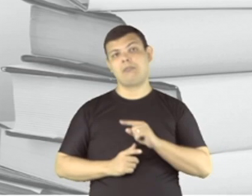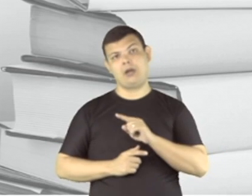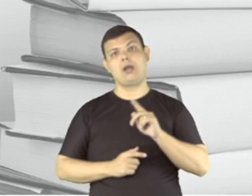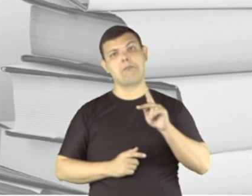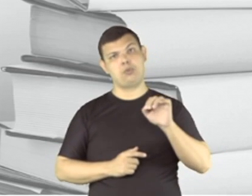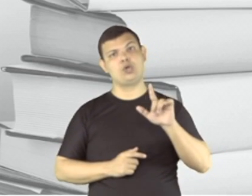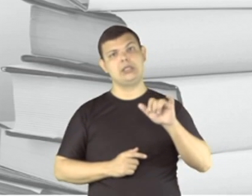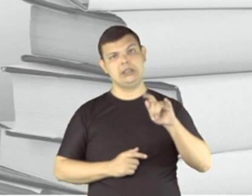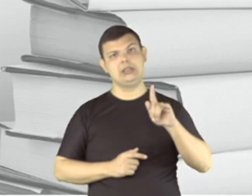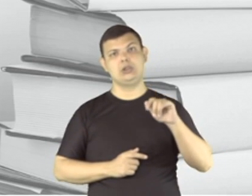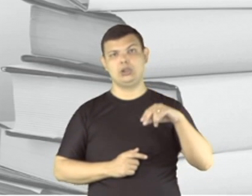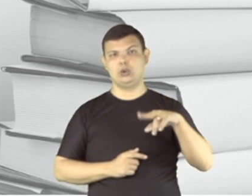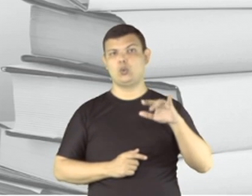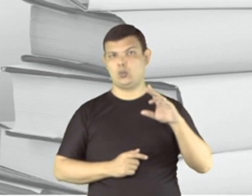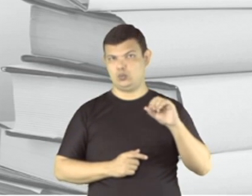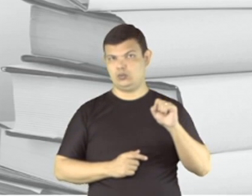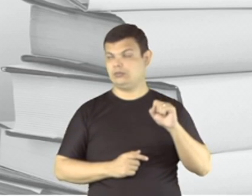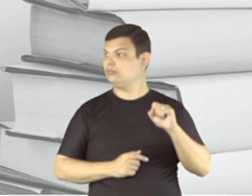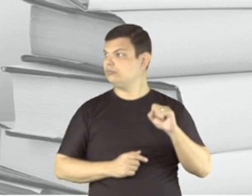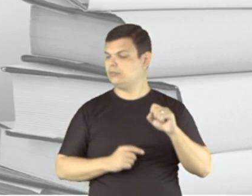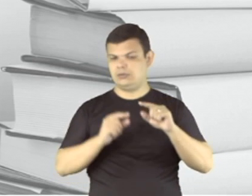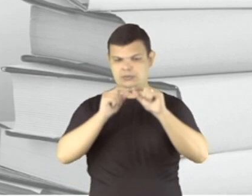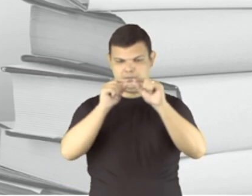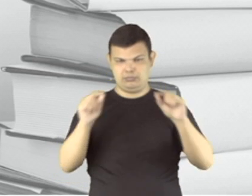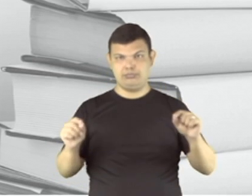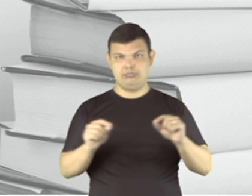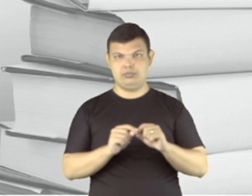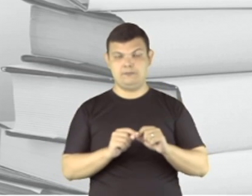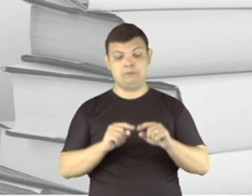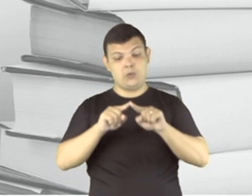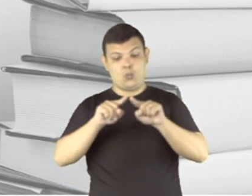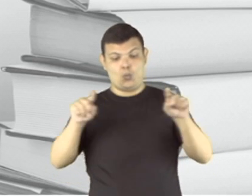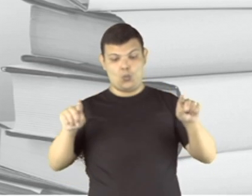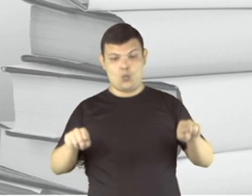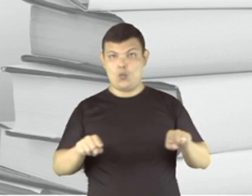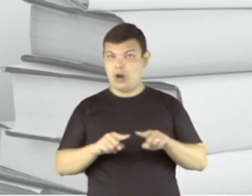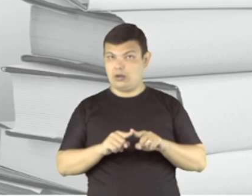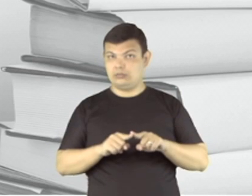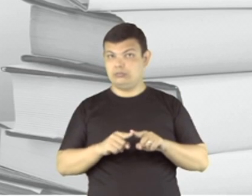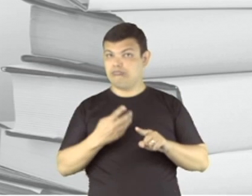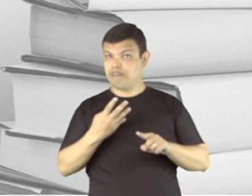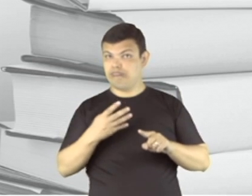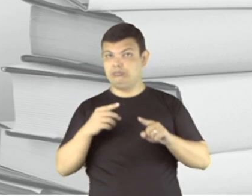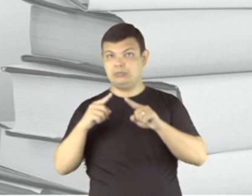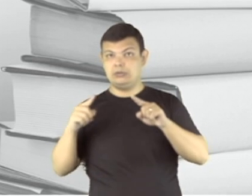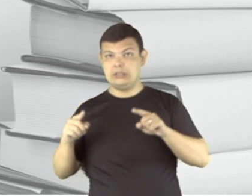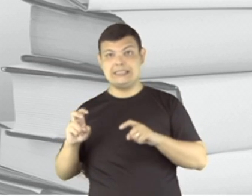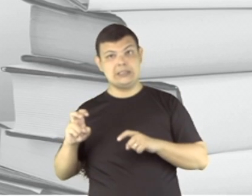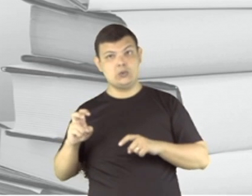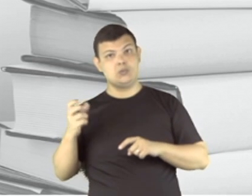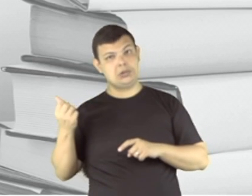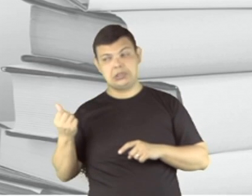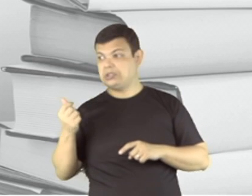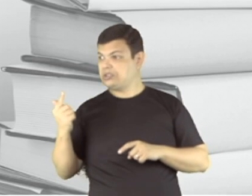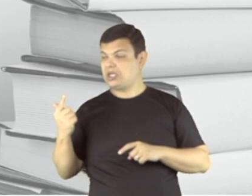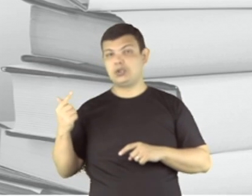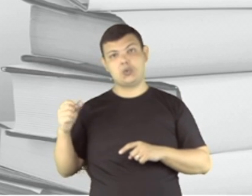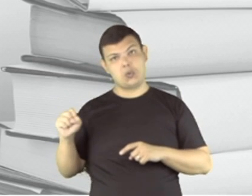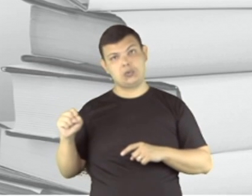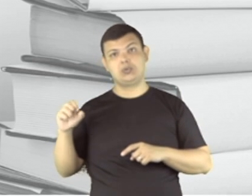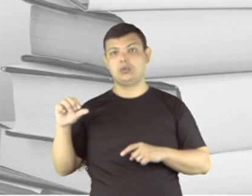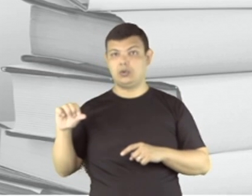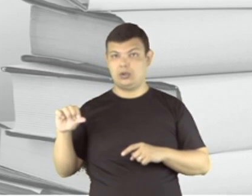principais polígonos regulares, que é triângulo, quadrado, pentágono, hexágono, heptágono, octágono,